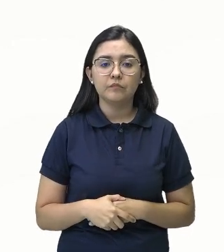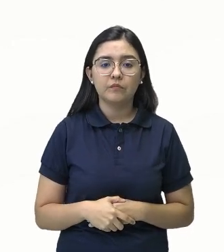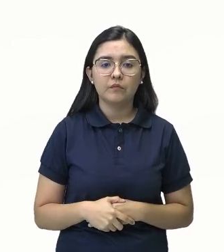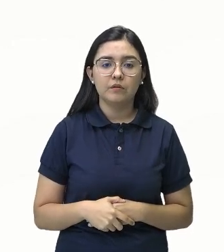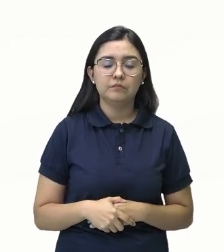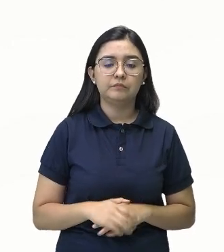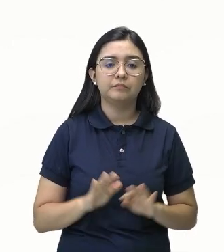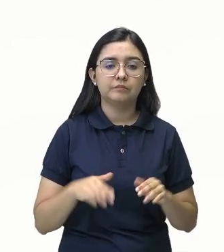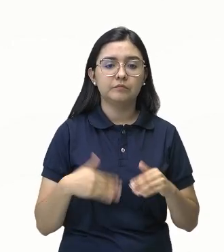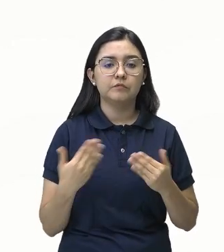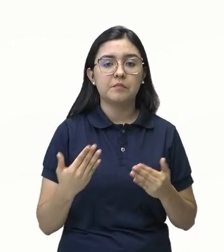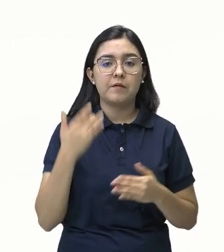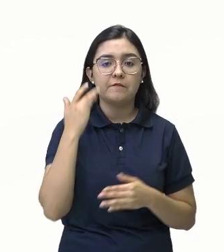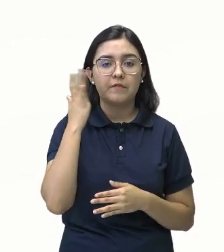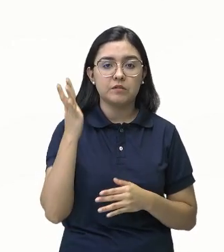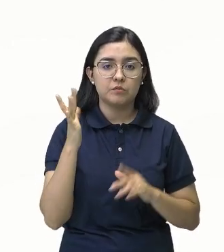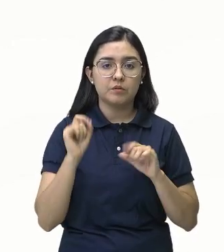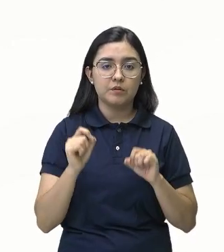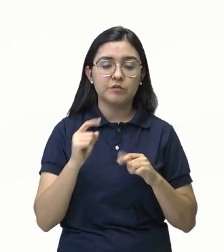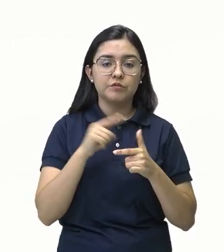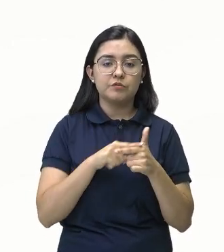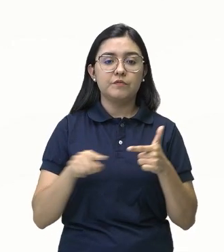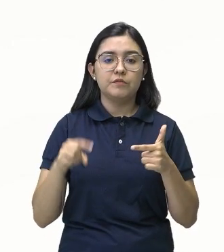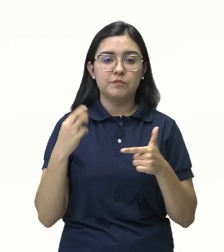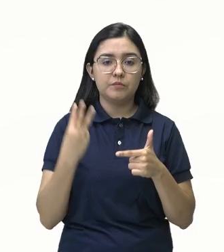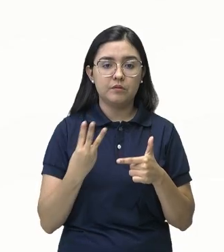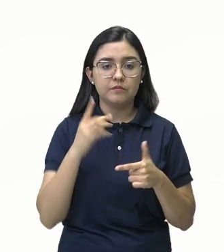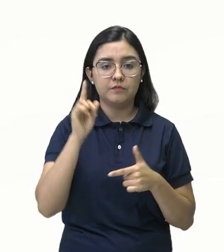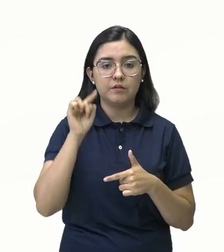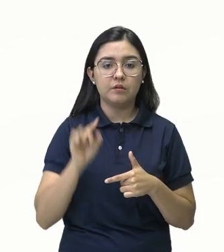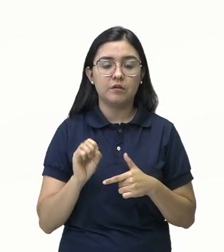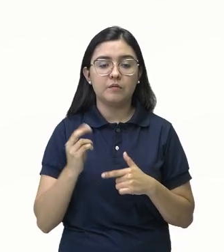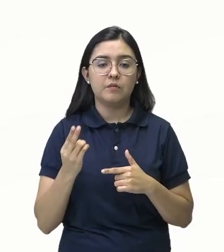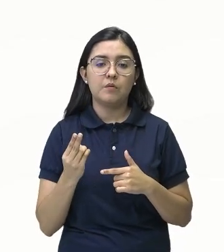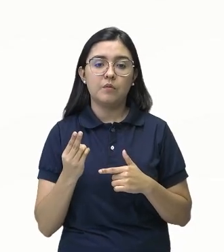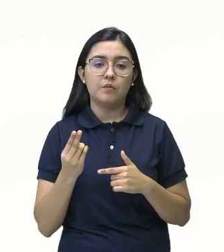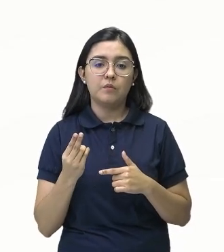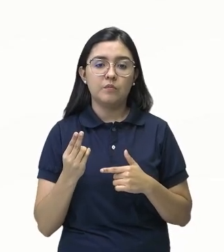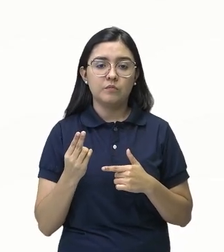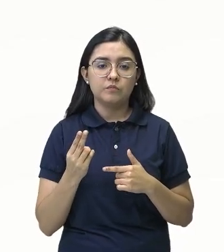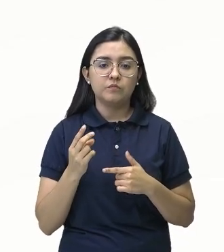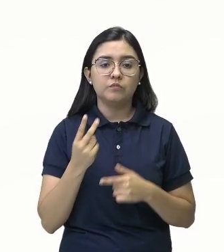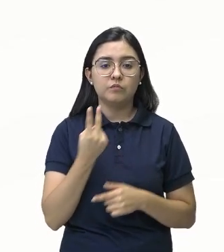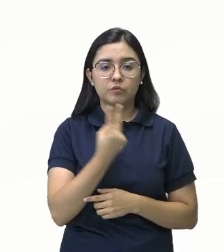Tá bom? Então, é mais fácil eu dividir pelo 3 fatorial ou é mais fácil eu dividir